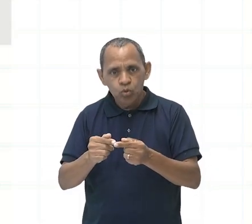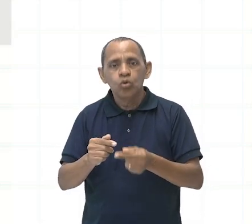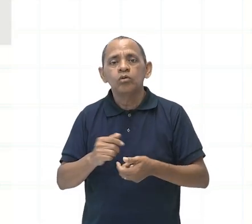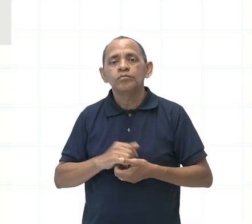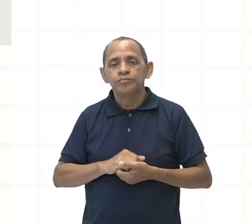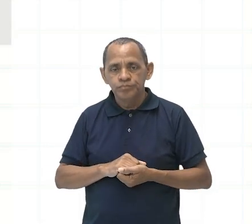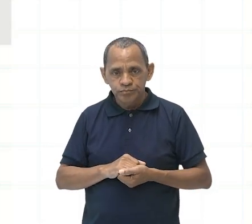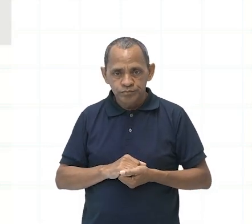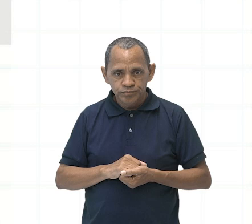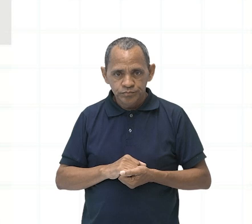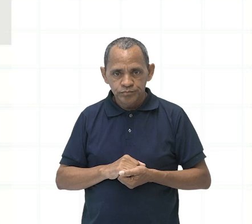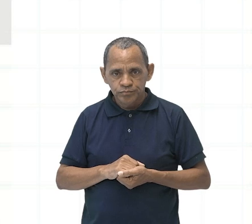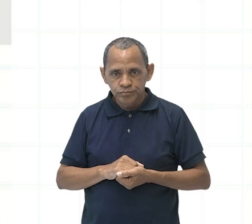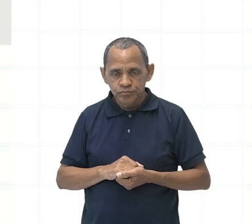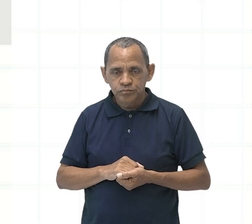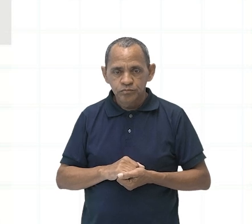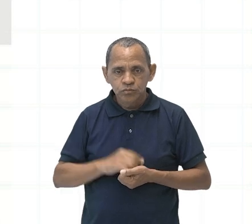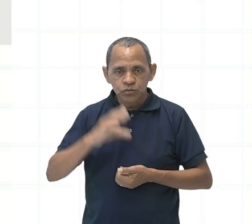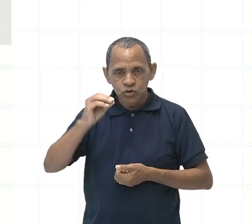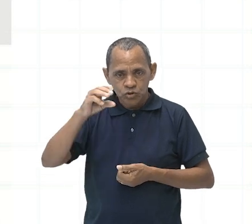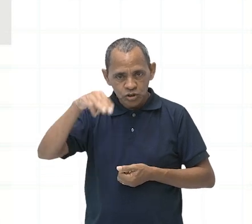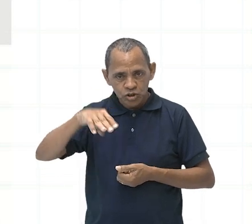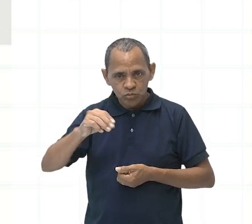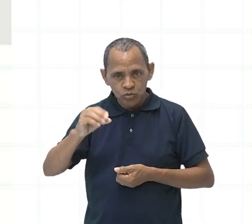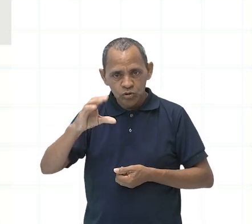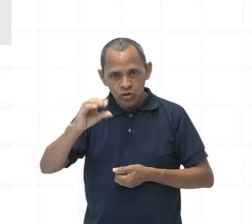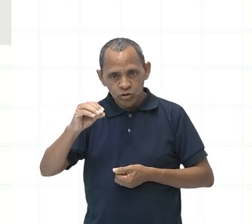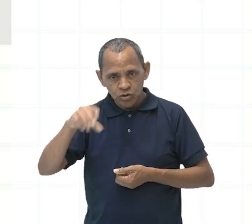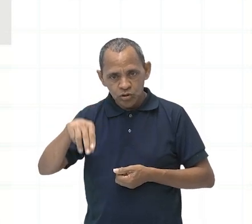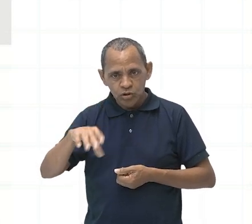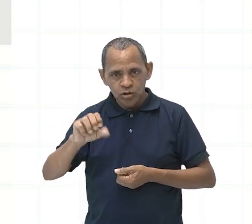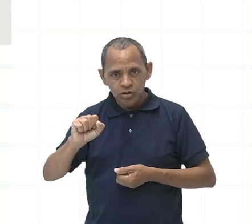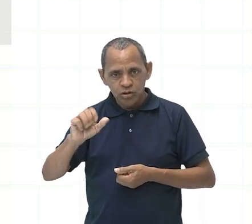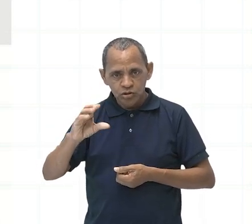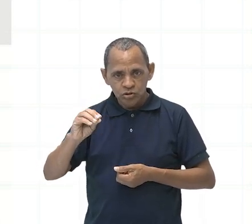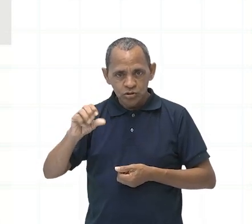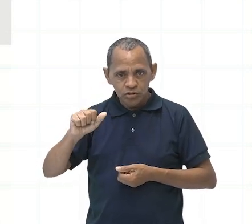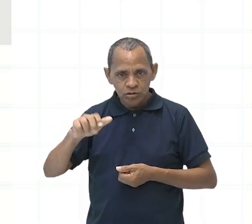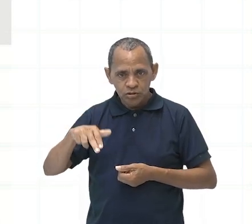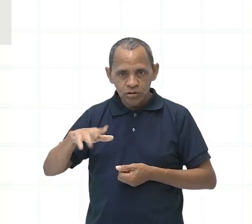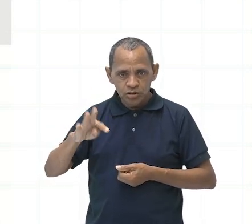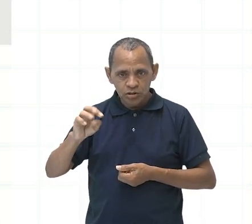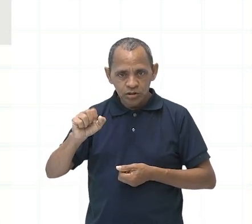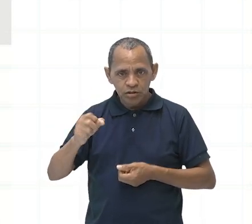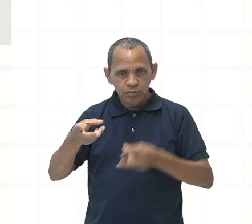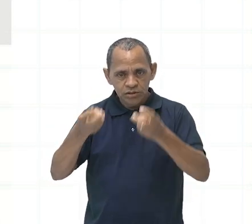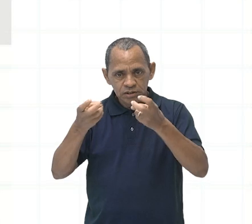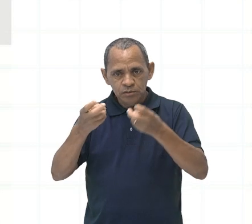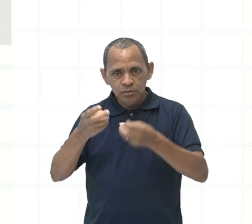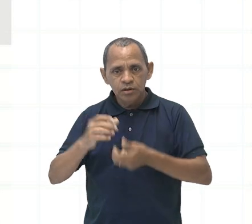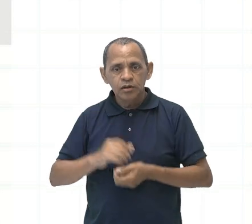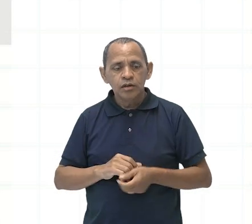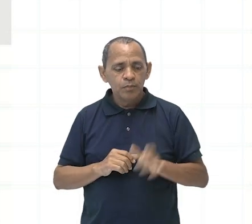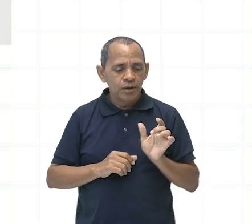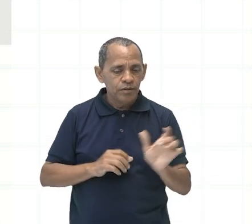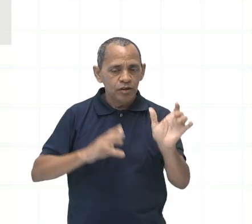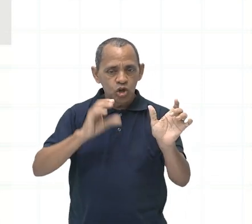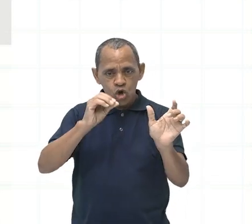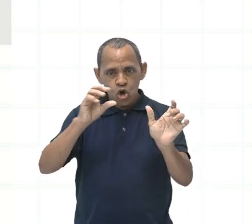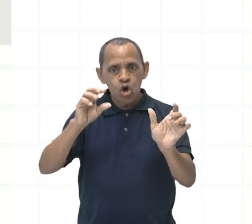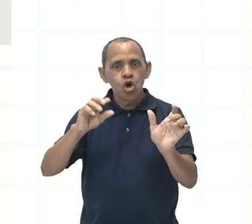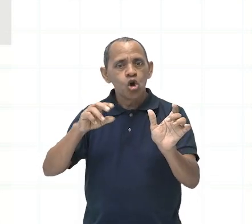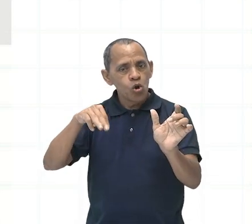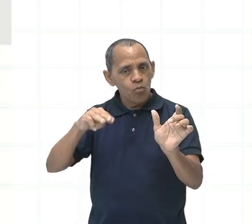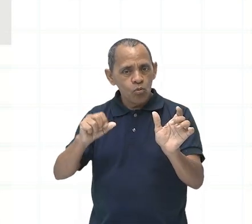conforme, segundo, como, consoante, de acordo com. Nota que o como apareceu de novo. E